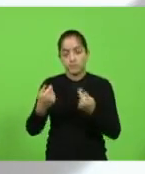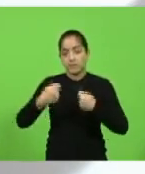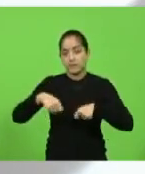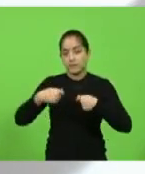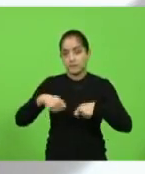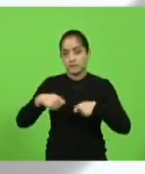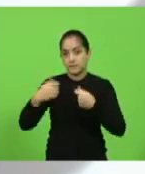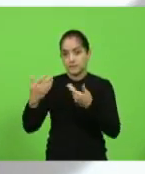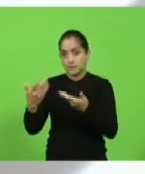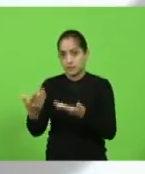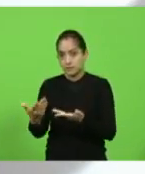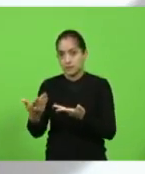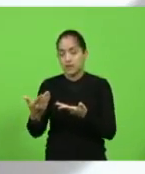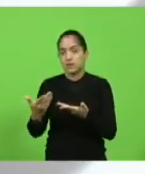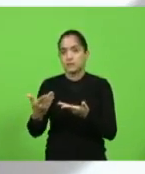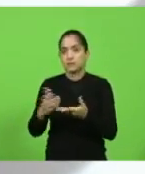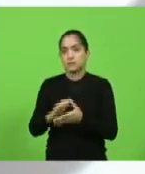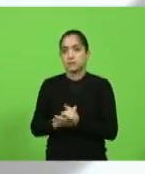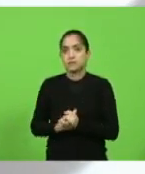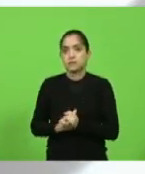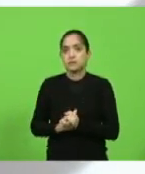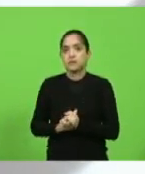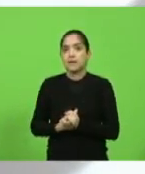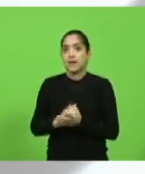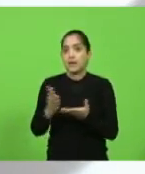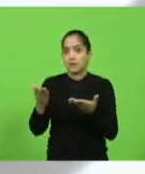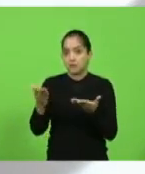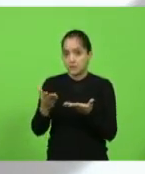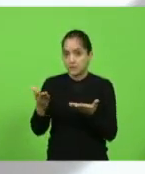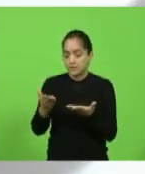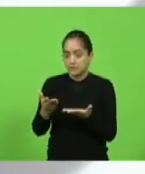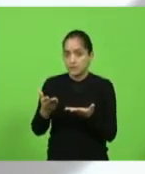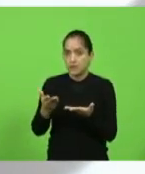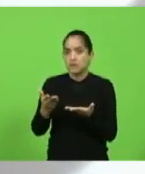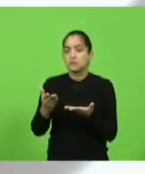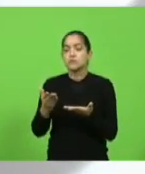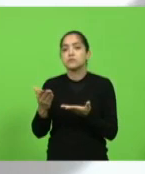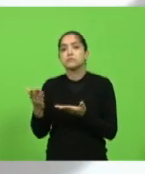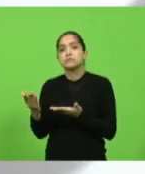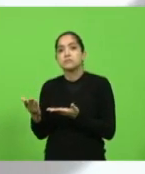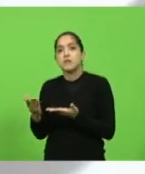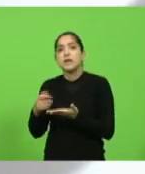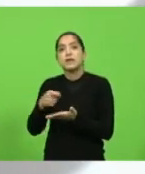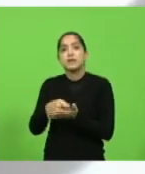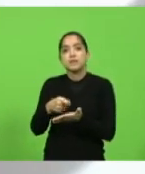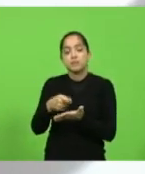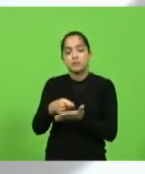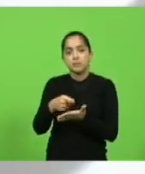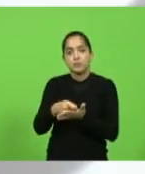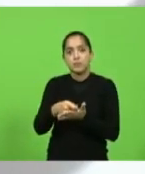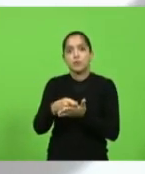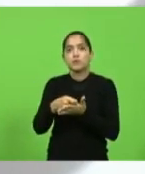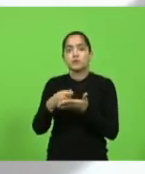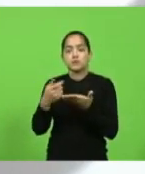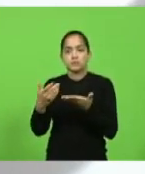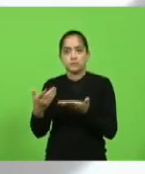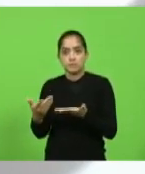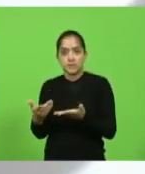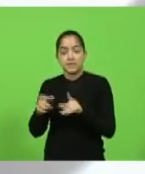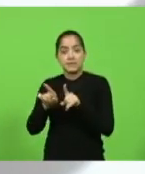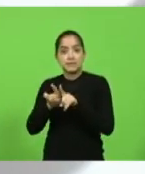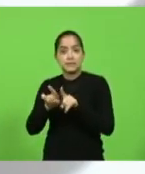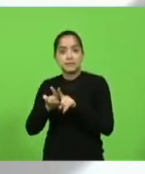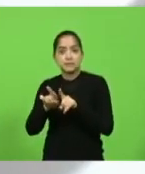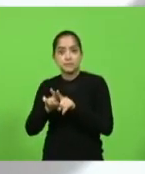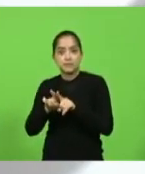necessariamente a absolvição sumária. Neste caso, não só impõe a irradiação dos efeitos, como ainda imprime